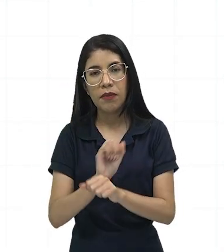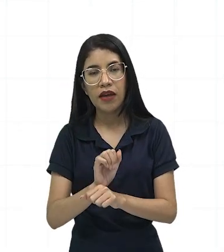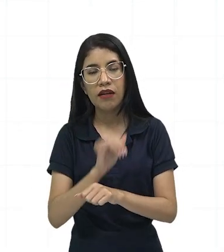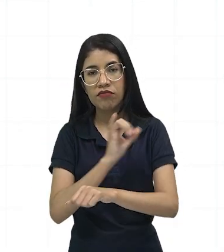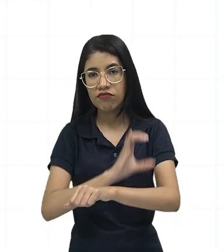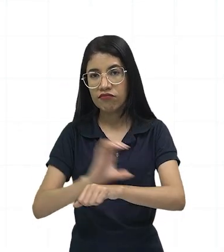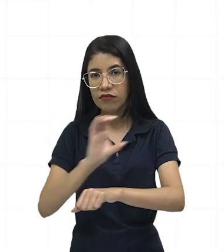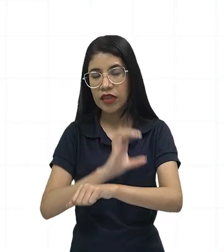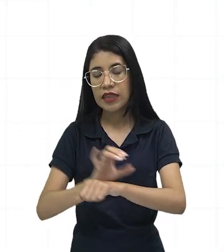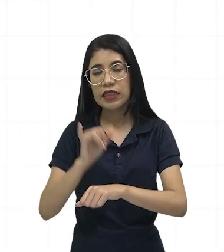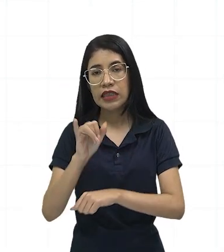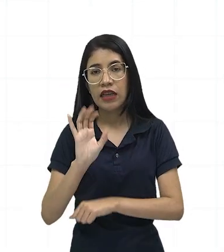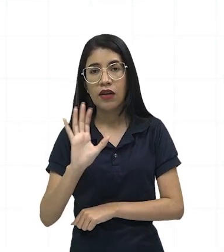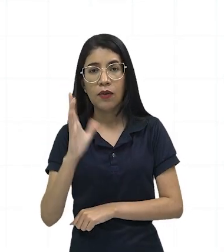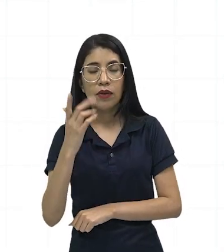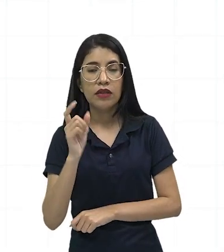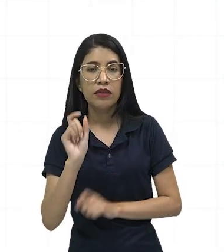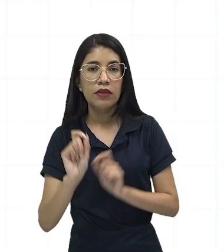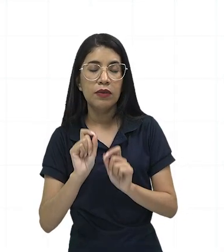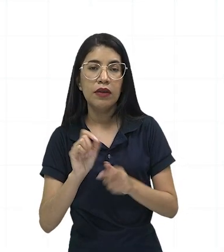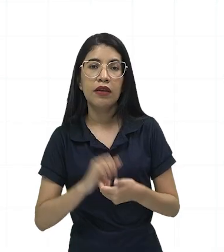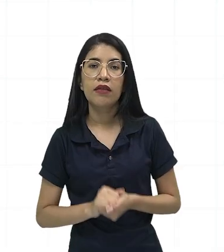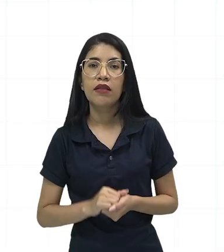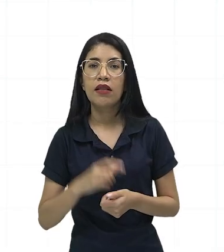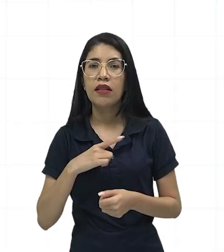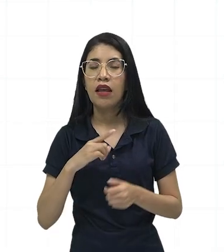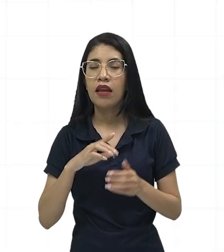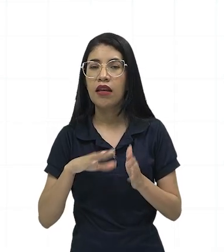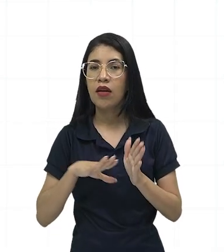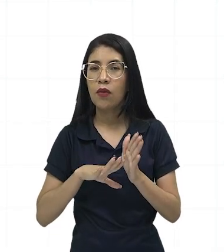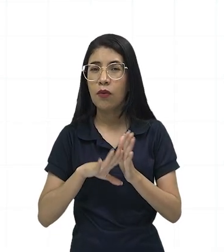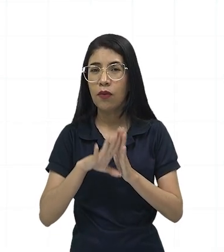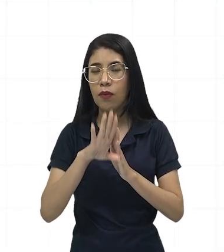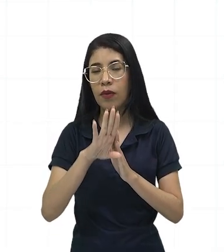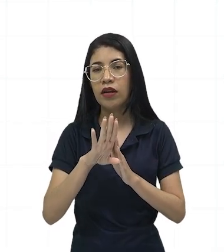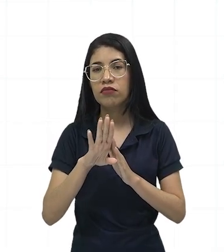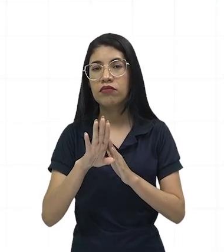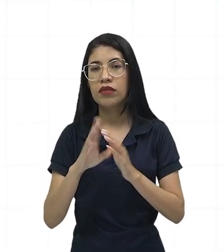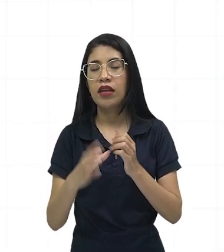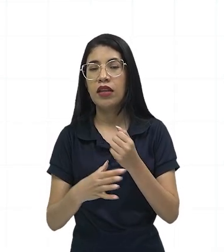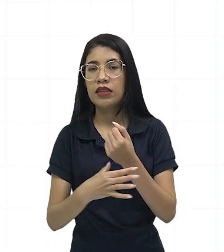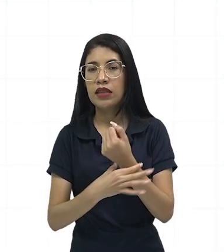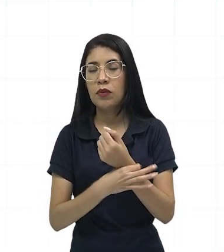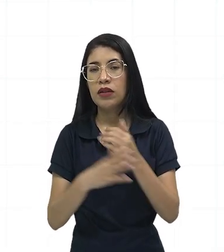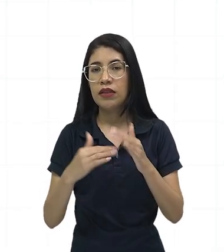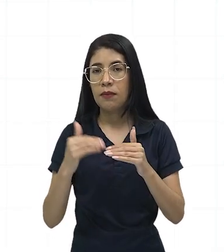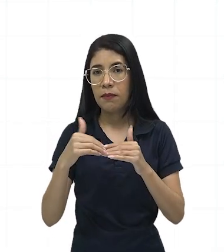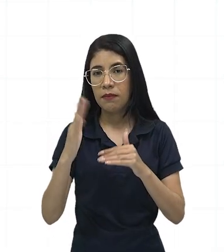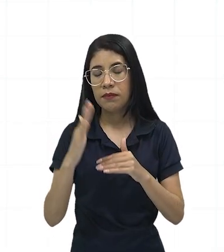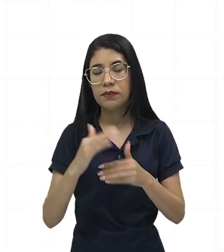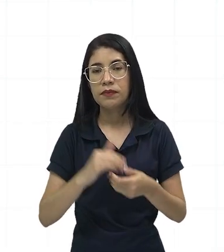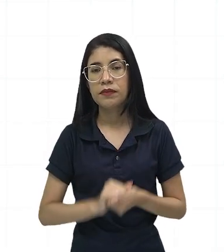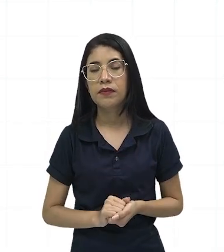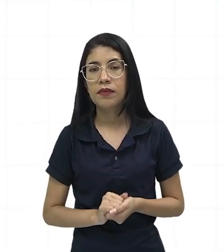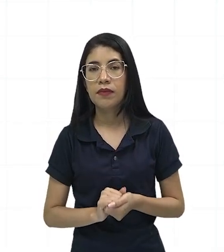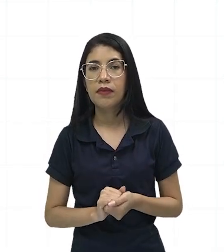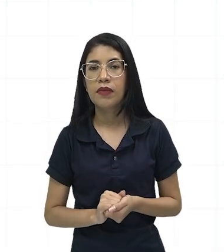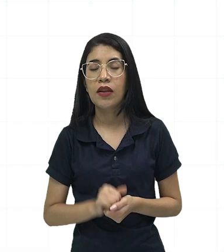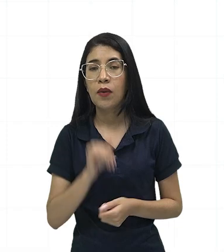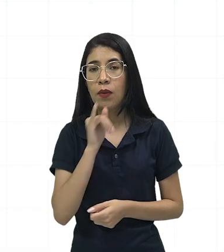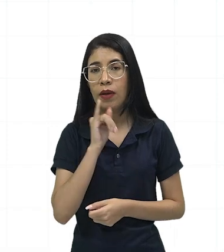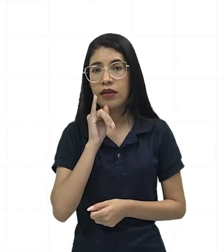caso ela exceda o limite de segurança, certo? E o exemplo, nós temos